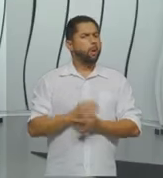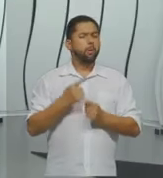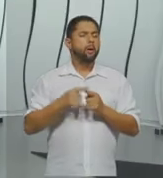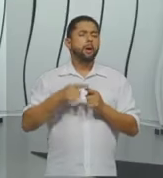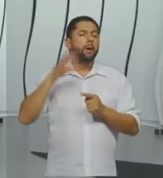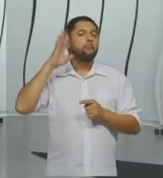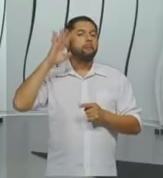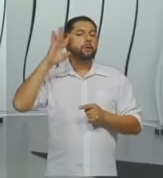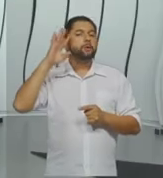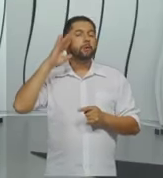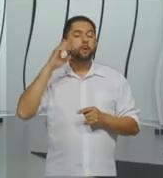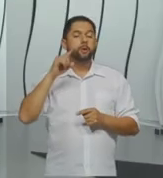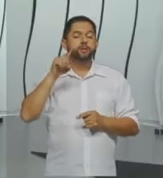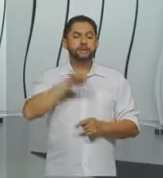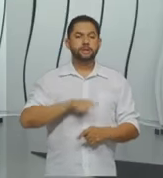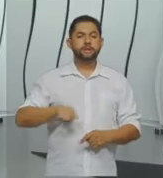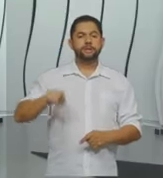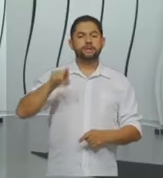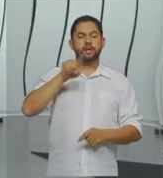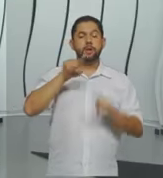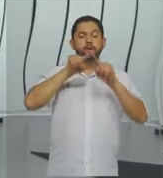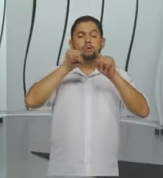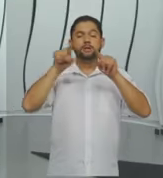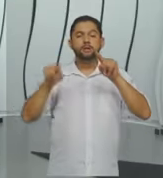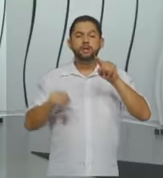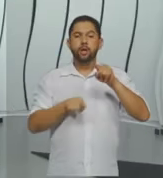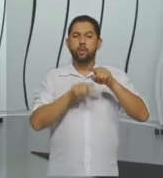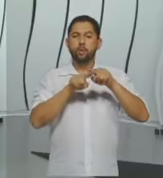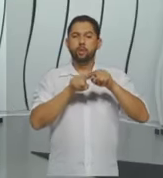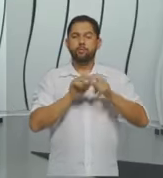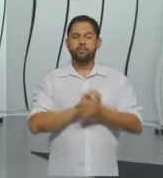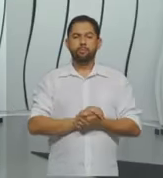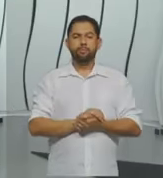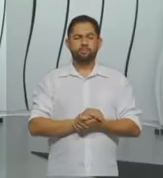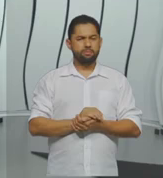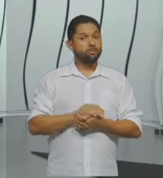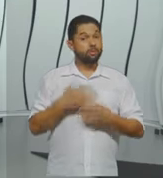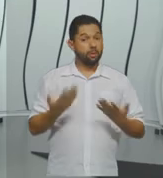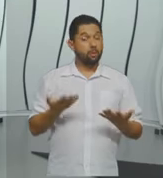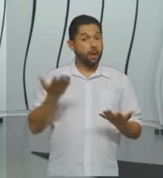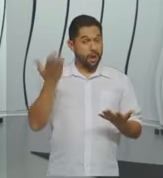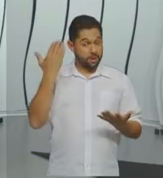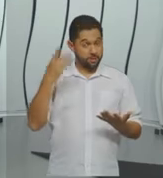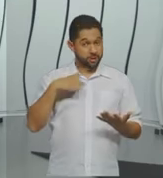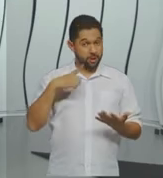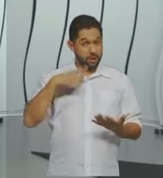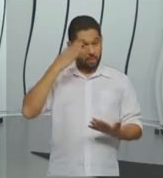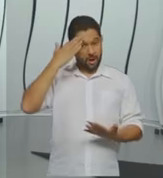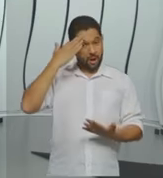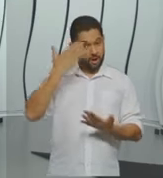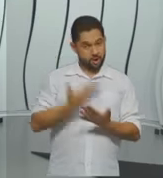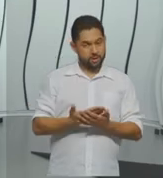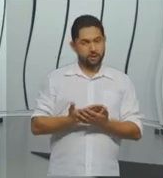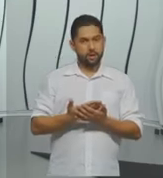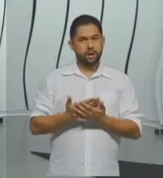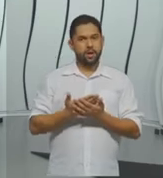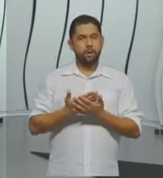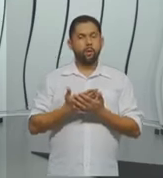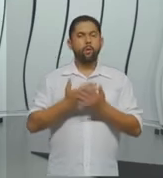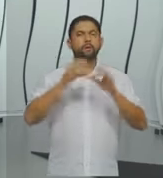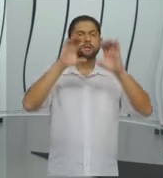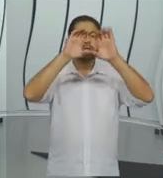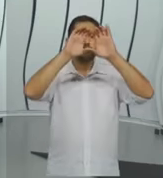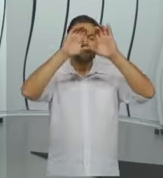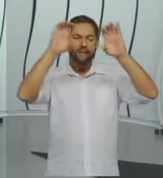gente? Existia uma crença de que os céus, que as estrelas, eram representações de entidades